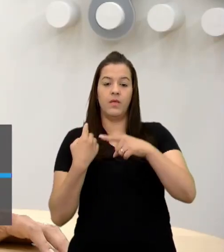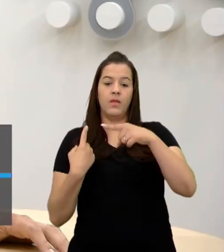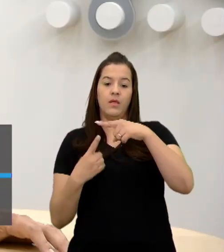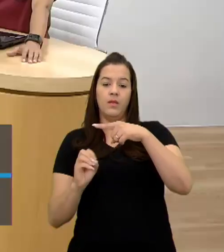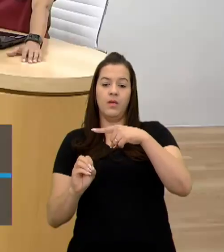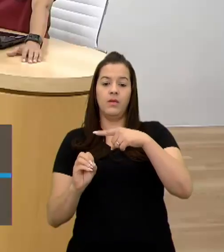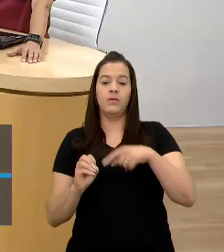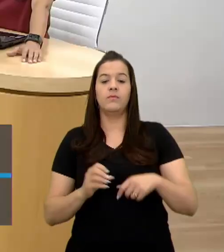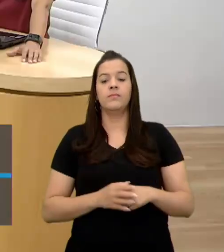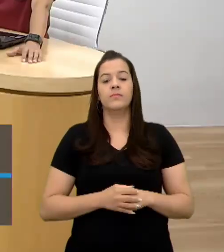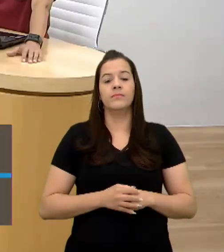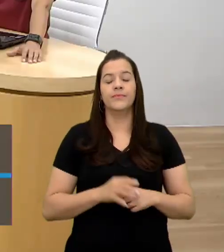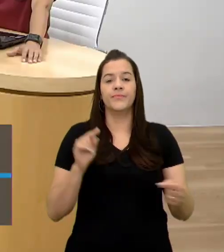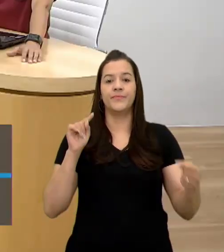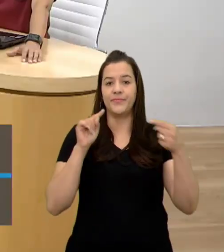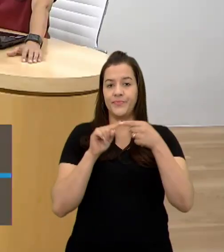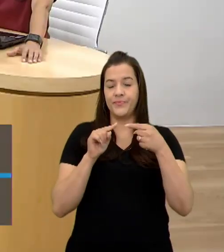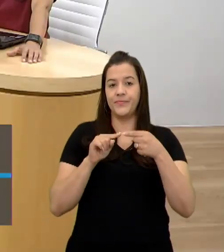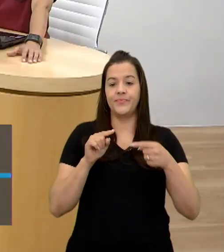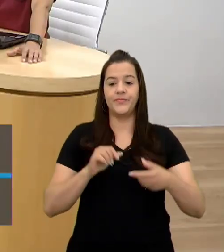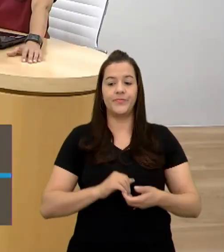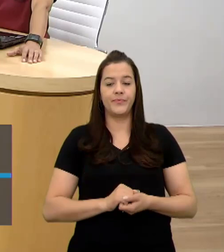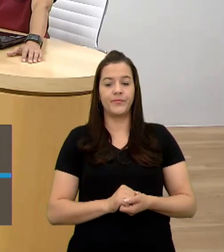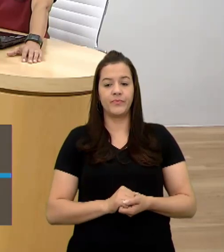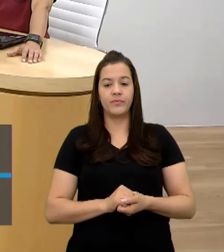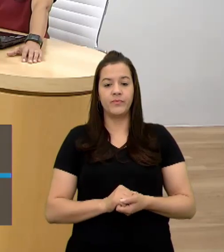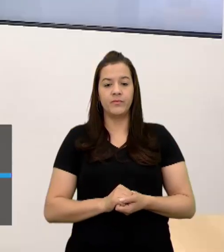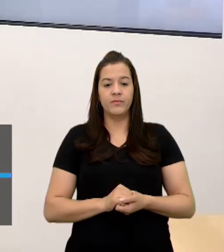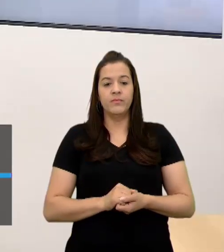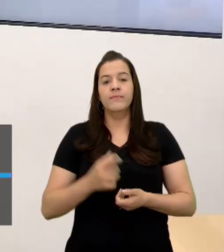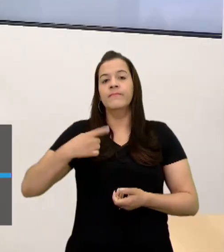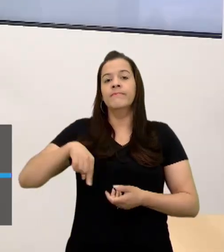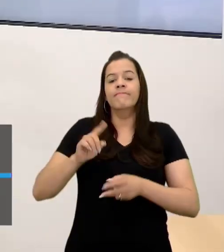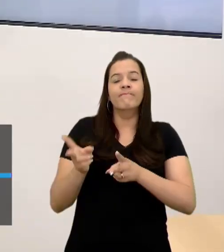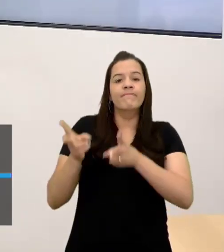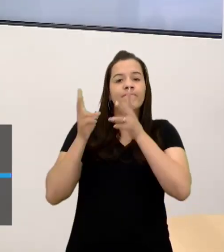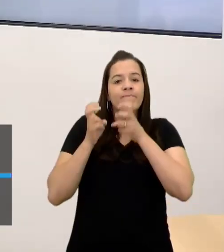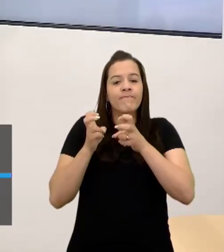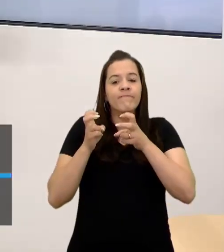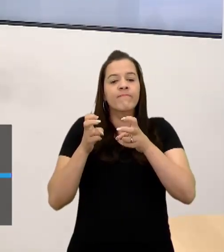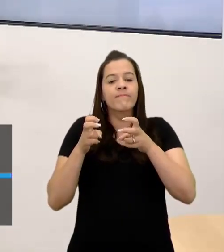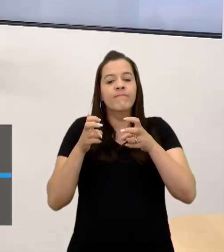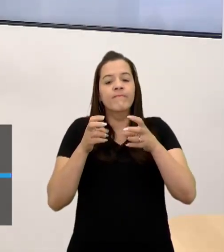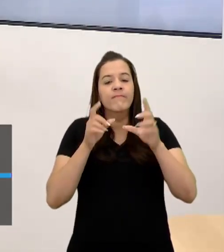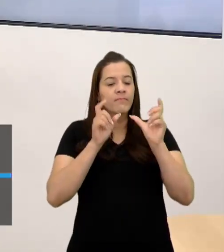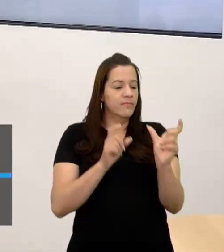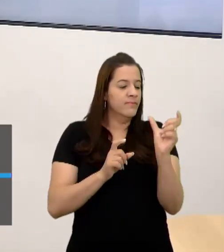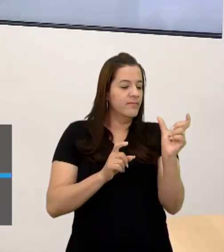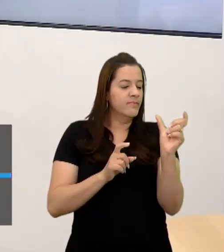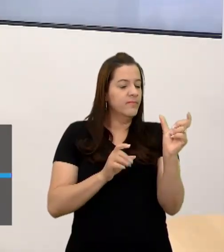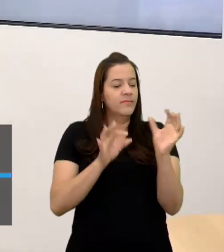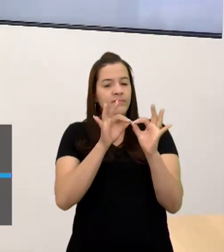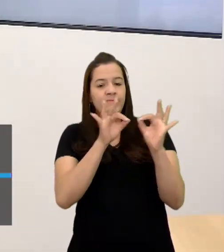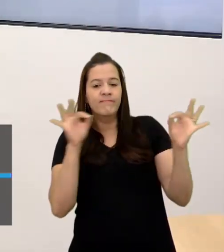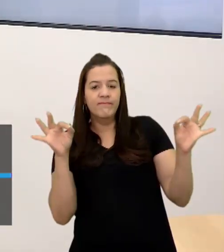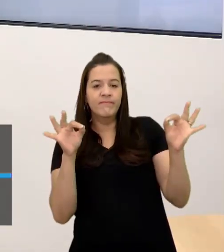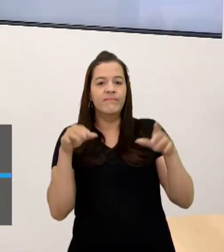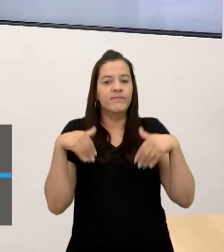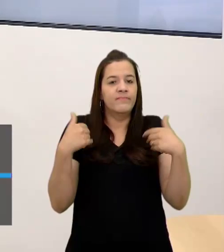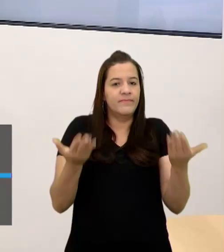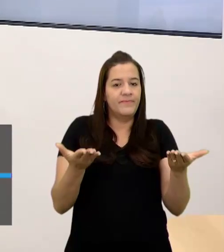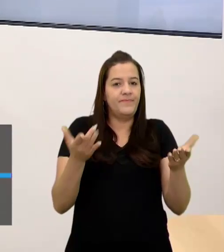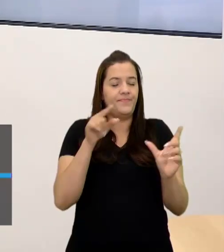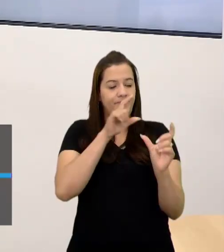Faz sentido? Vamos ver? Vamos lá. Então a primeira coisa que a gente precisa perceber é qual o tamanho do meu campo amostral. No caso da